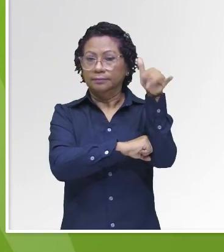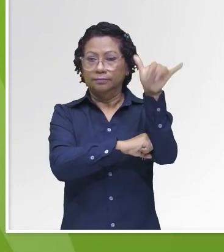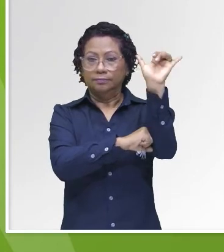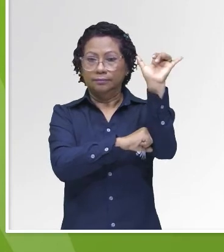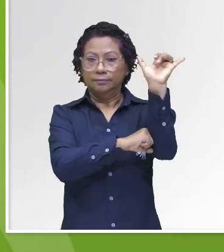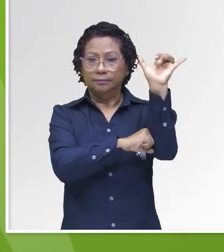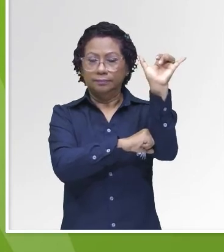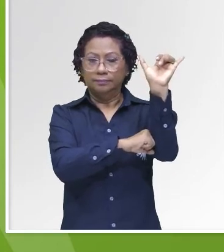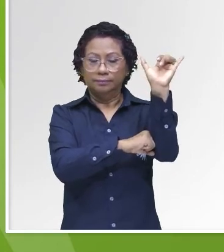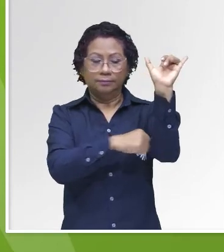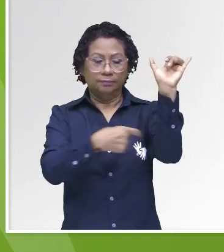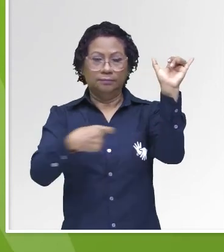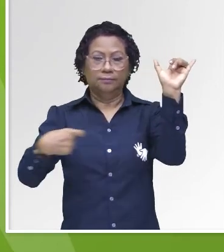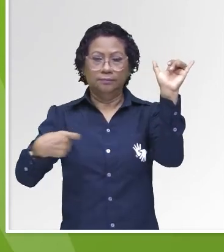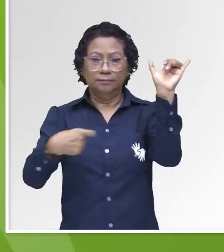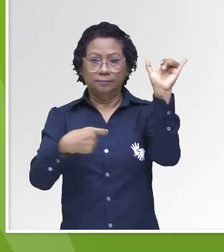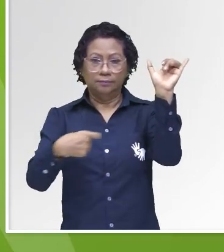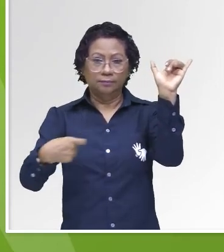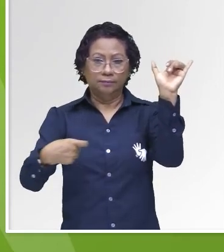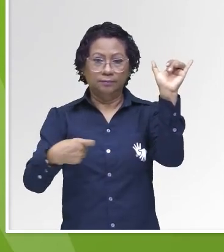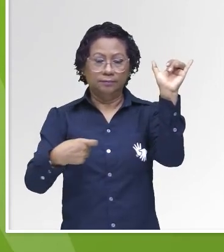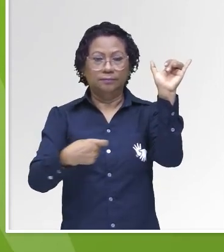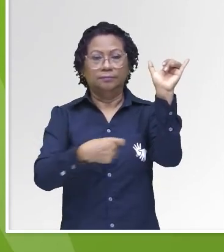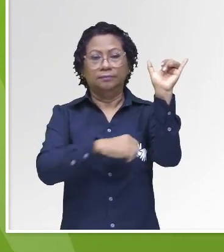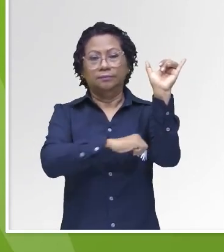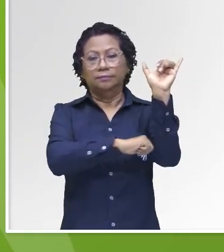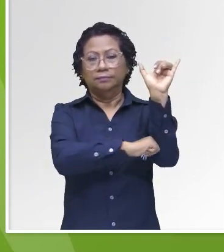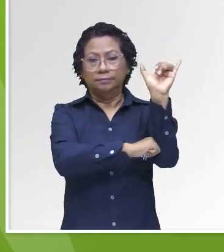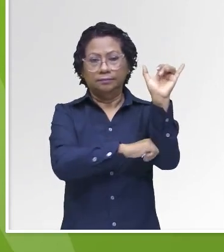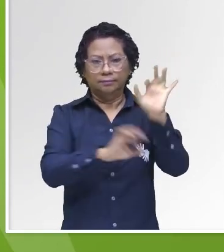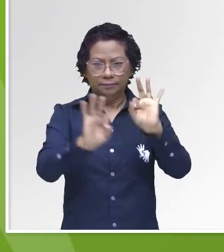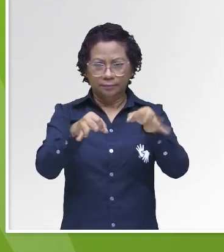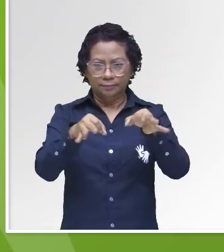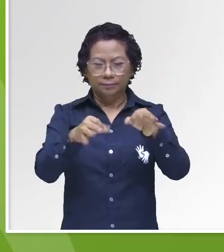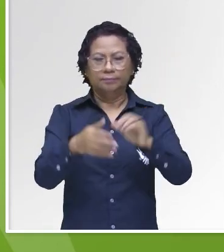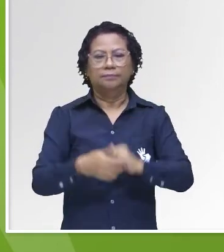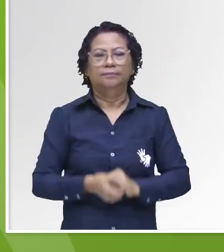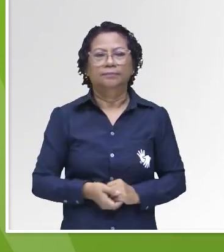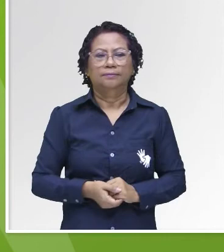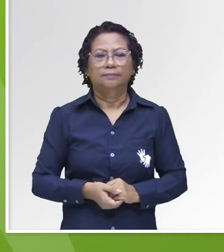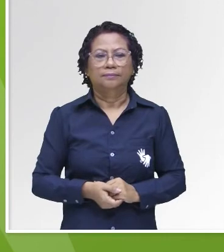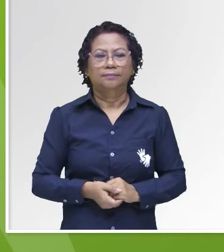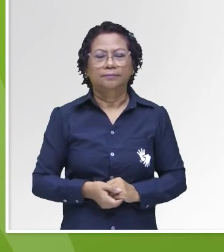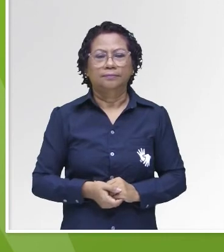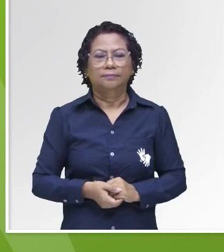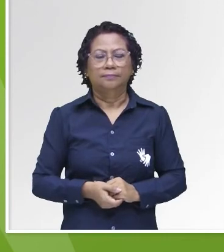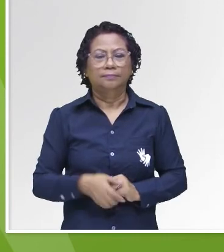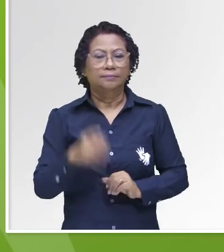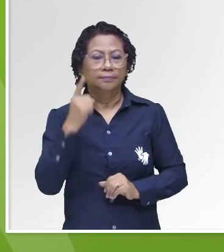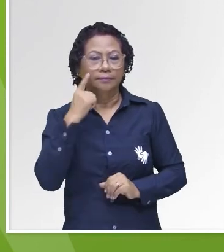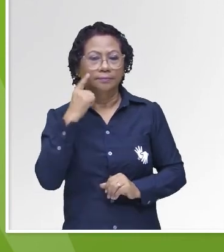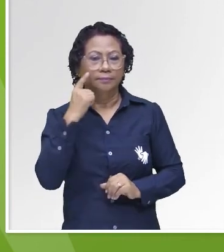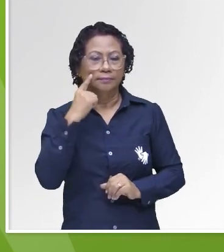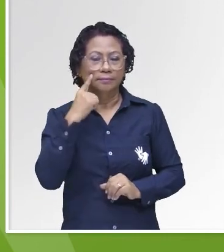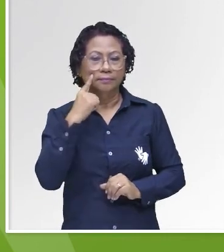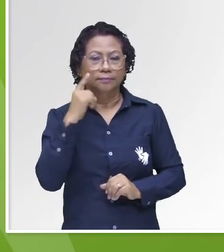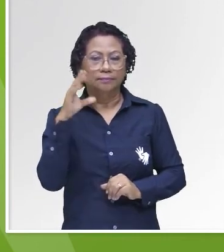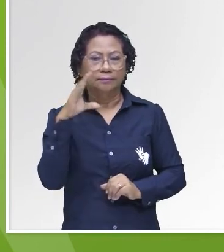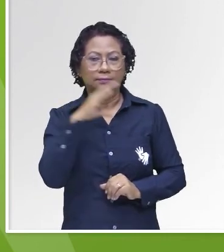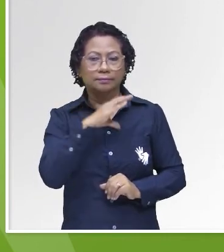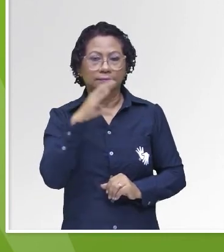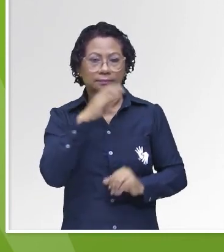x, ou o x, e aqui eu tenho o y, certo? Bem aqui, olha, eu vou colocar a velocidade